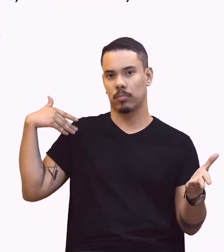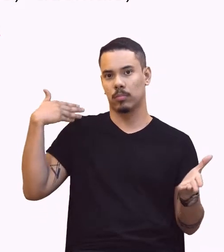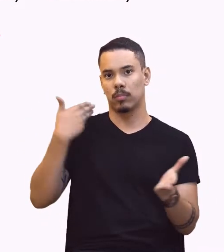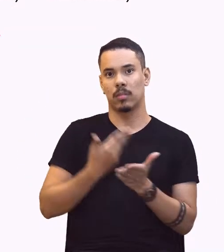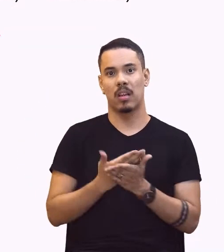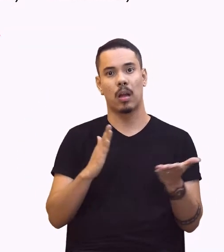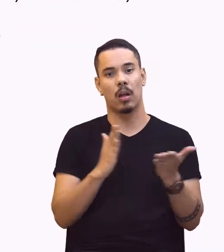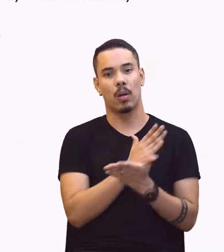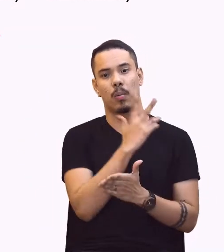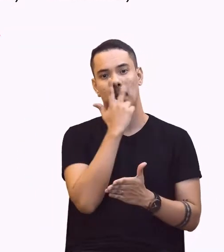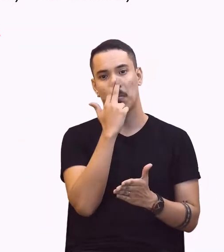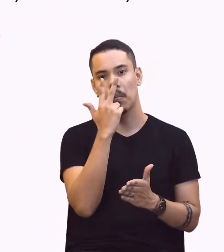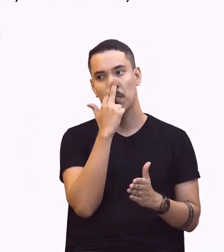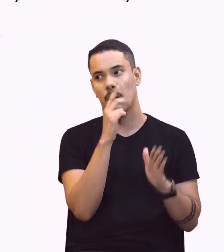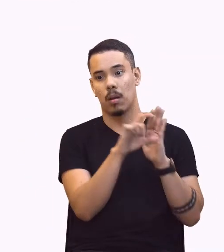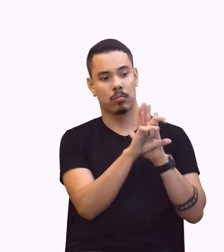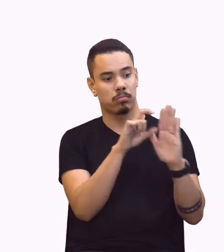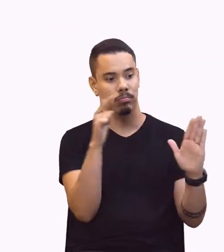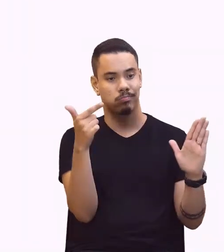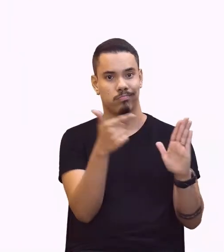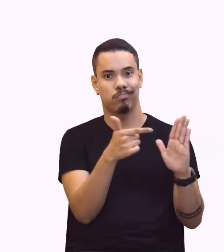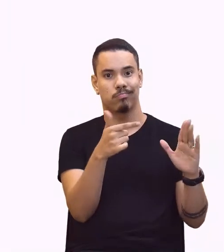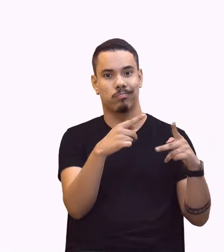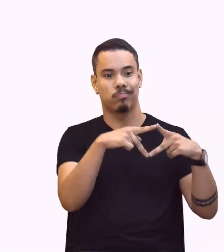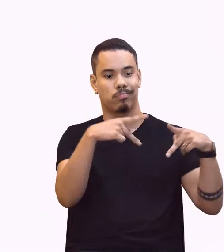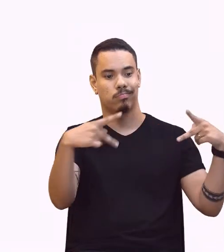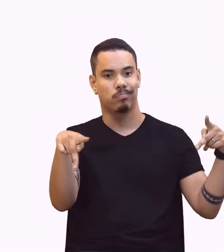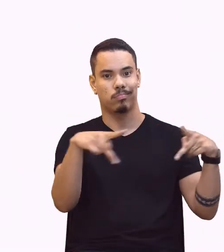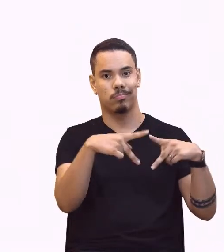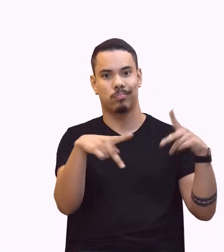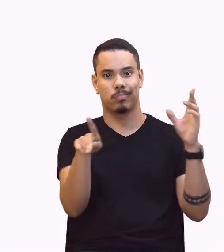paradigmas espirituais.